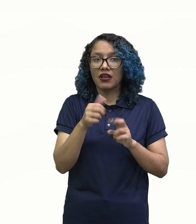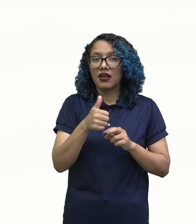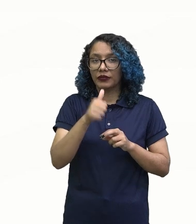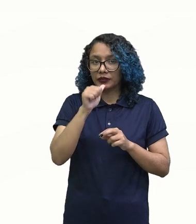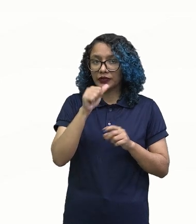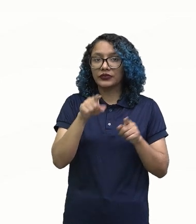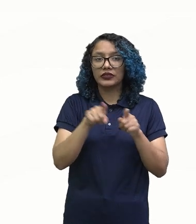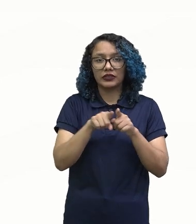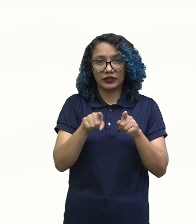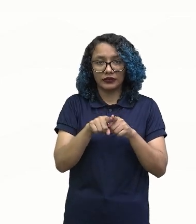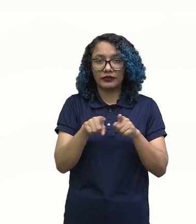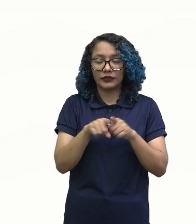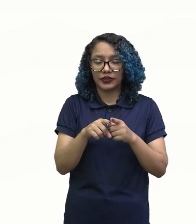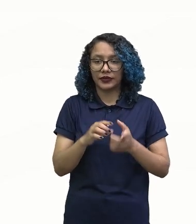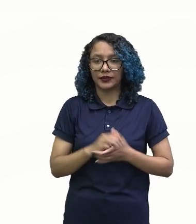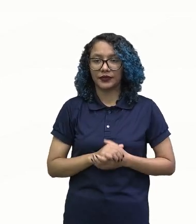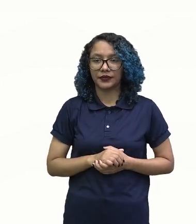né?